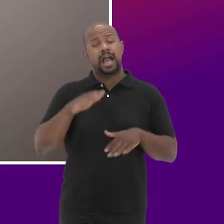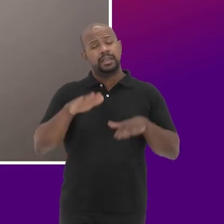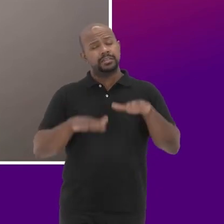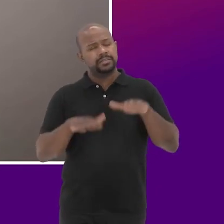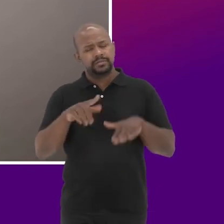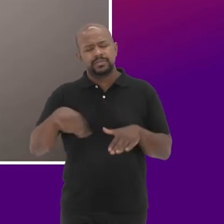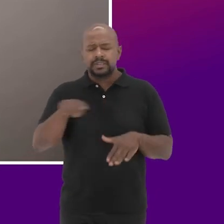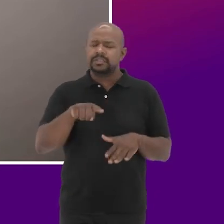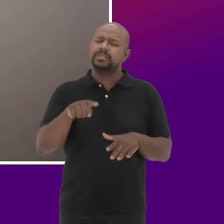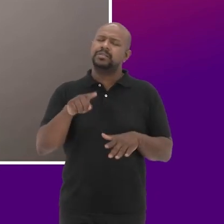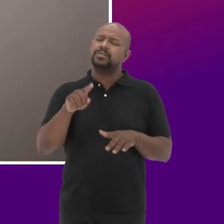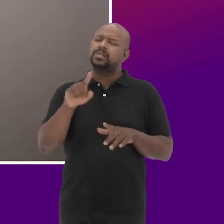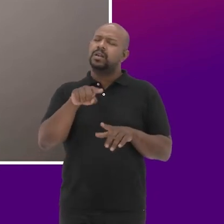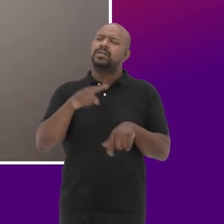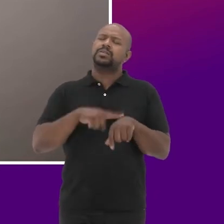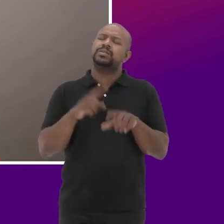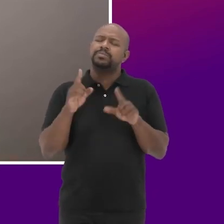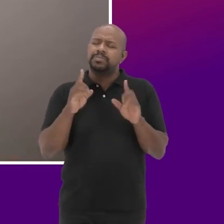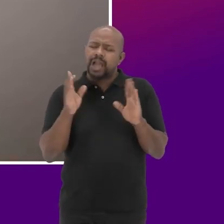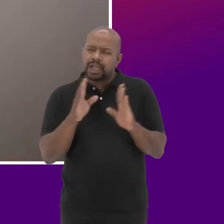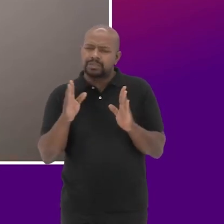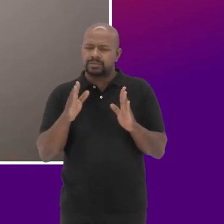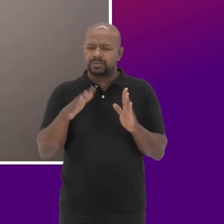Às vezes não há muito espaço,